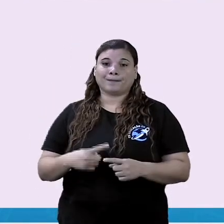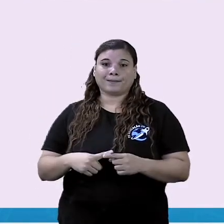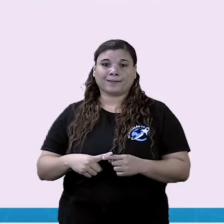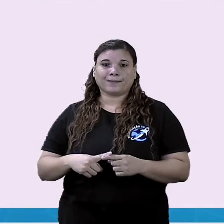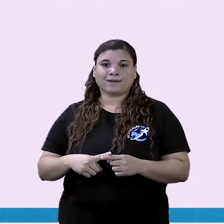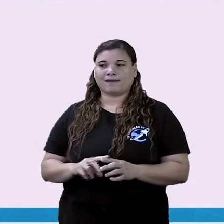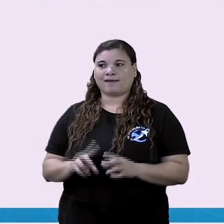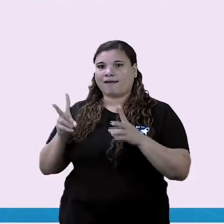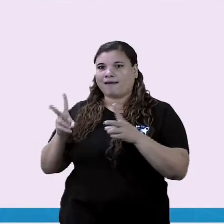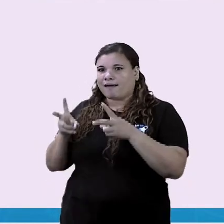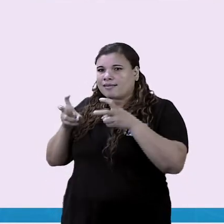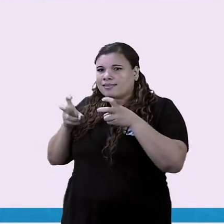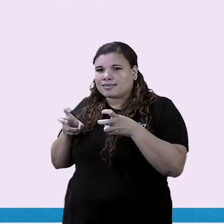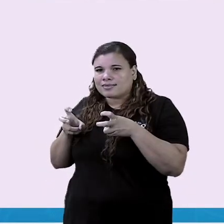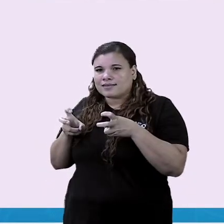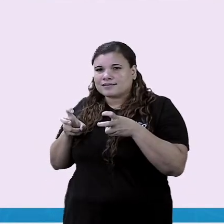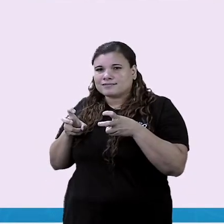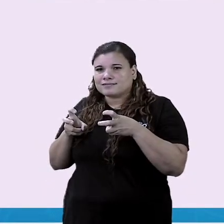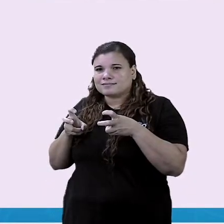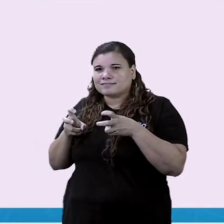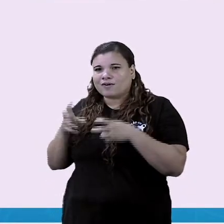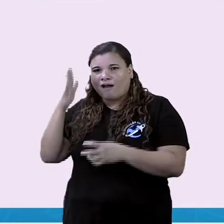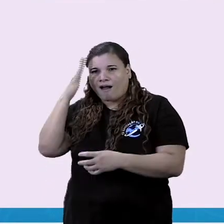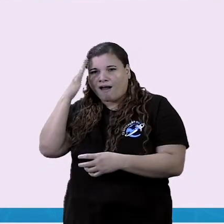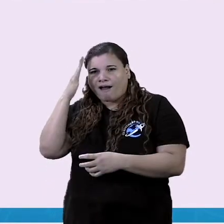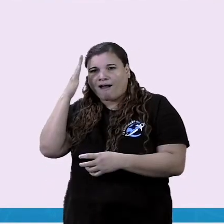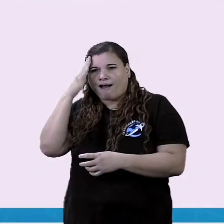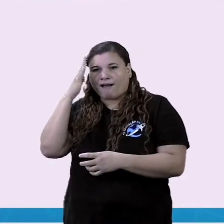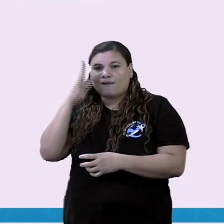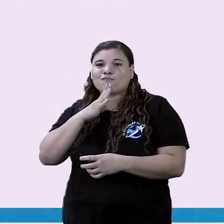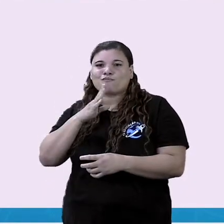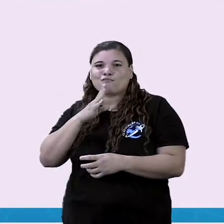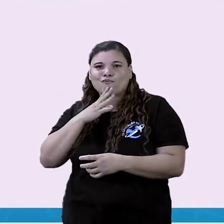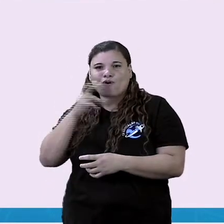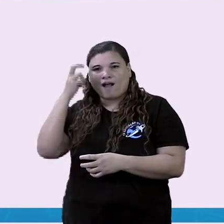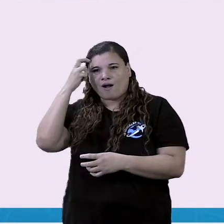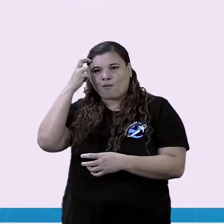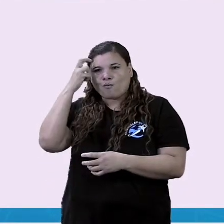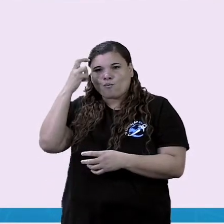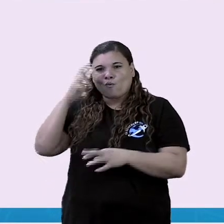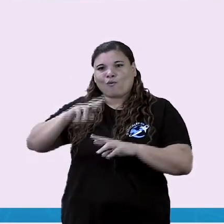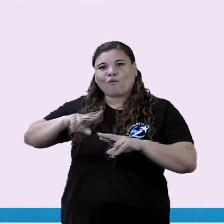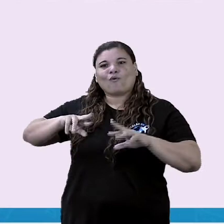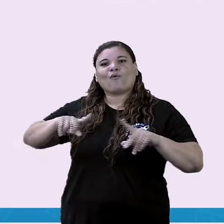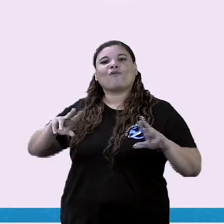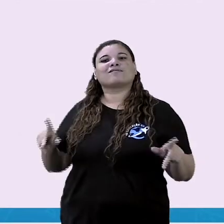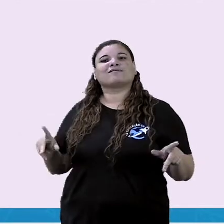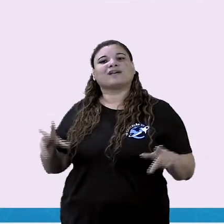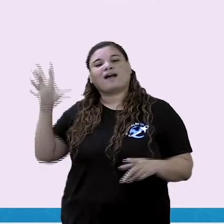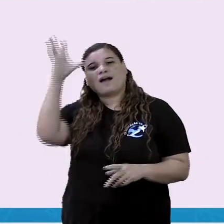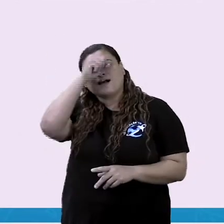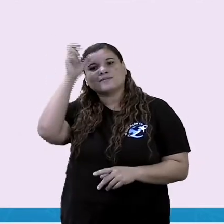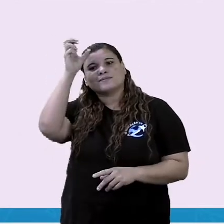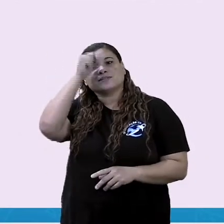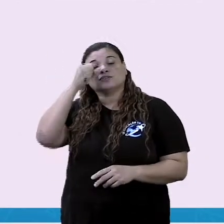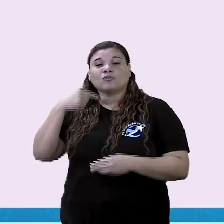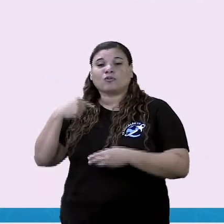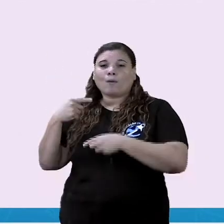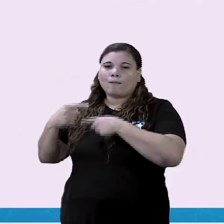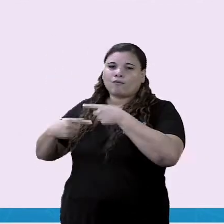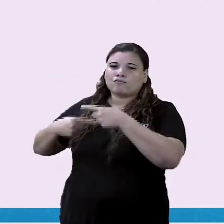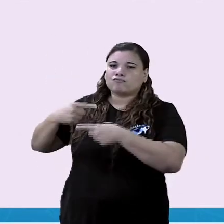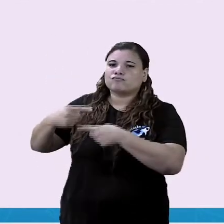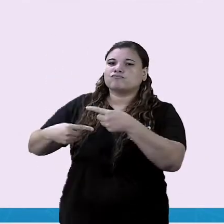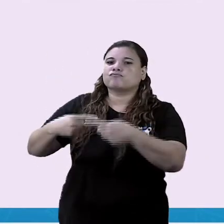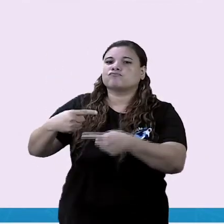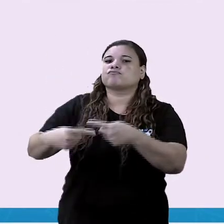pessoas idosas, não é isso? Então a cultura, as memórias, elas são passadas de geração em geração. E nós